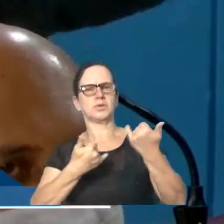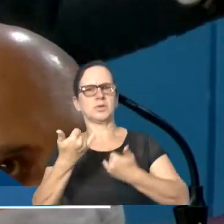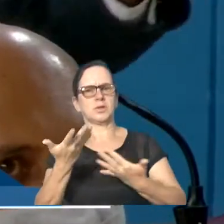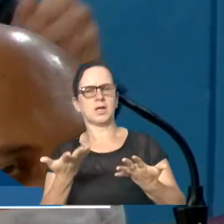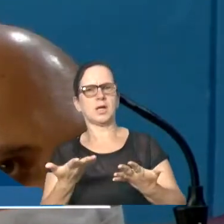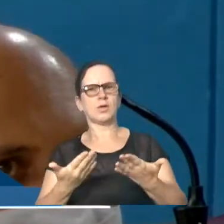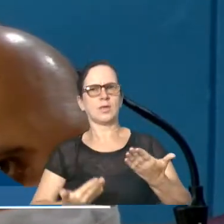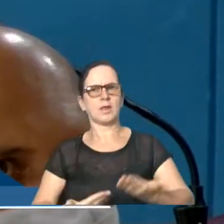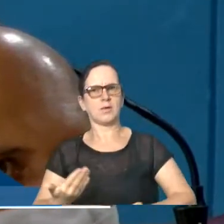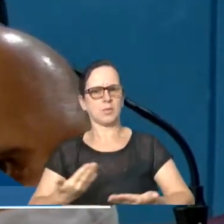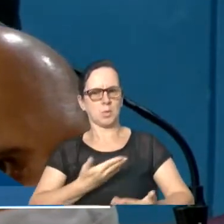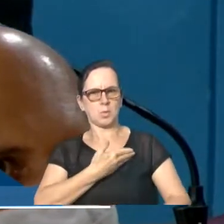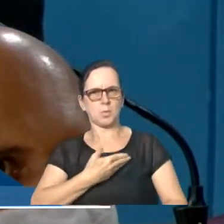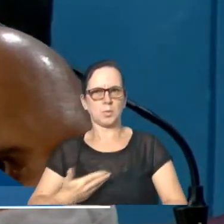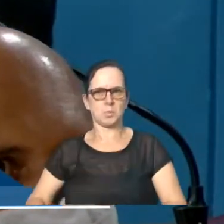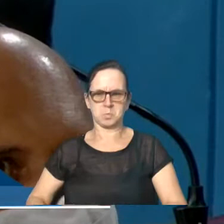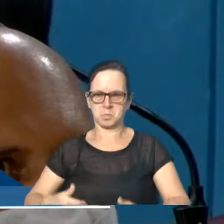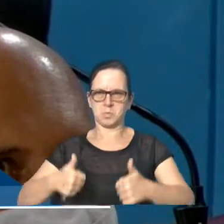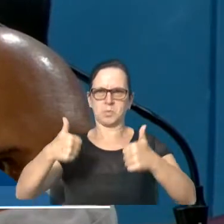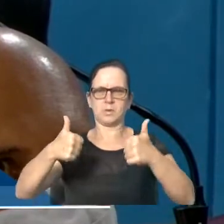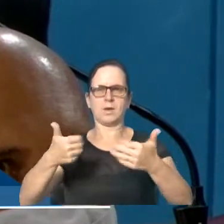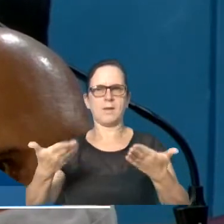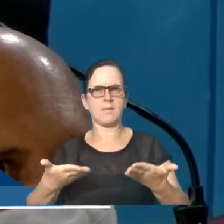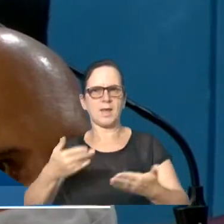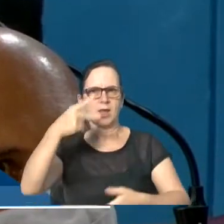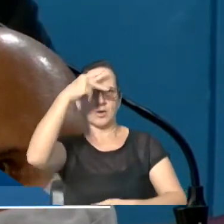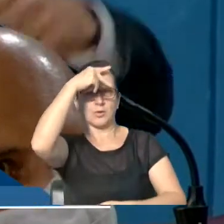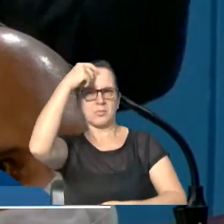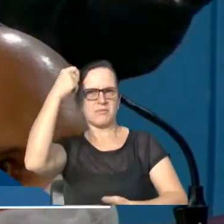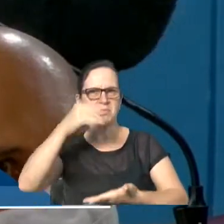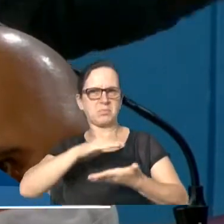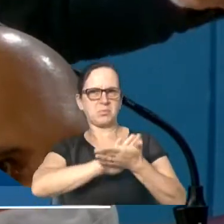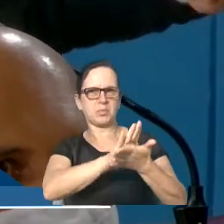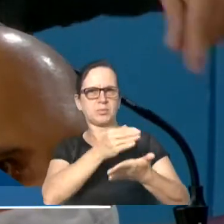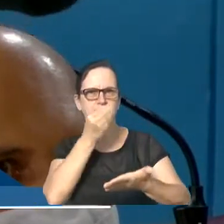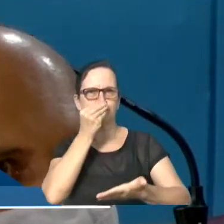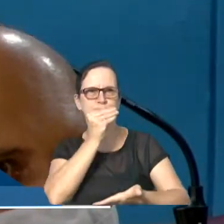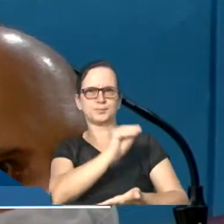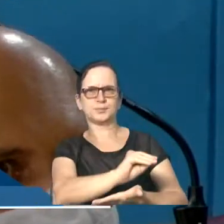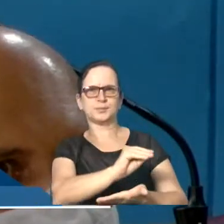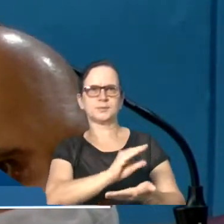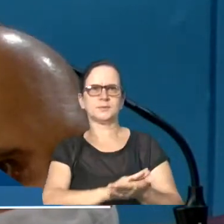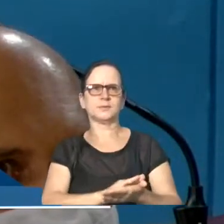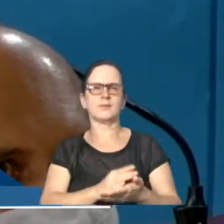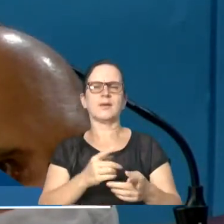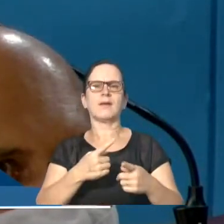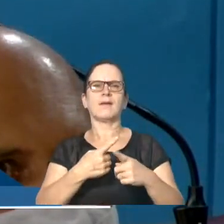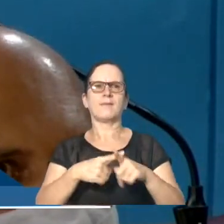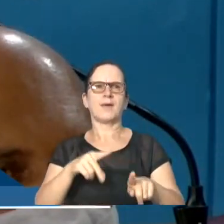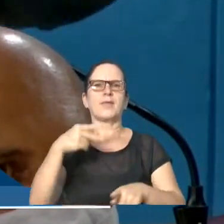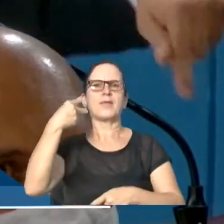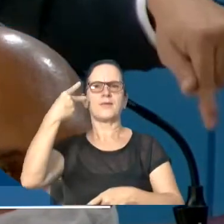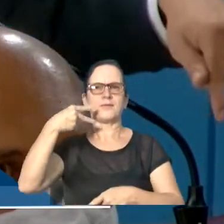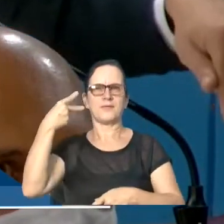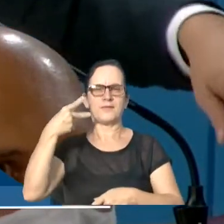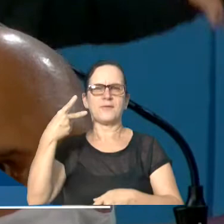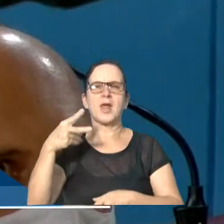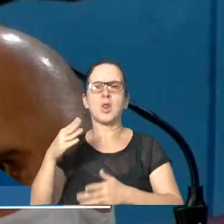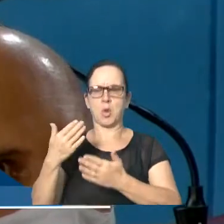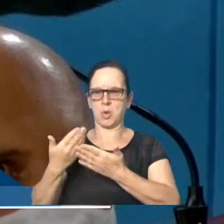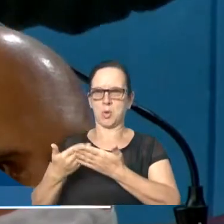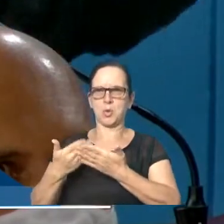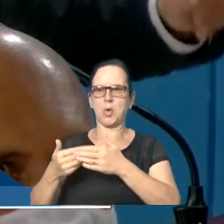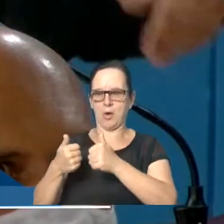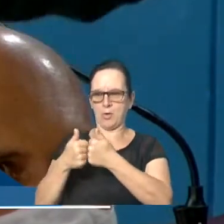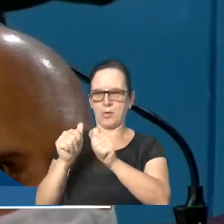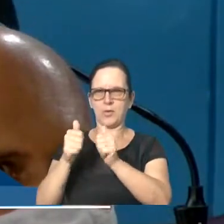ia ser valorizado, mas o Ademário prefeito pisa no servidor público. O Ademário estudante usou fretado, mas o Ademário prefeito quer